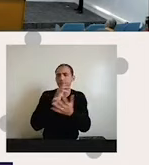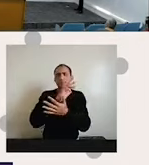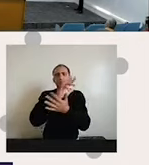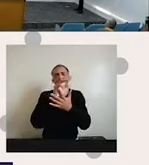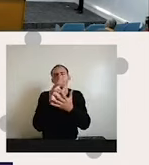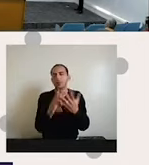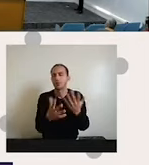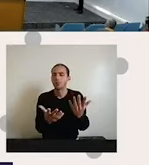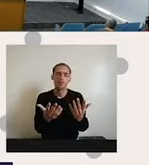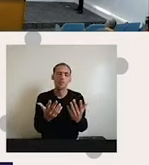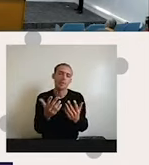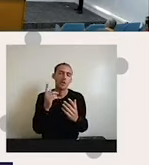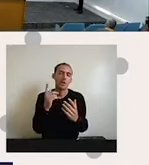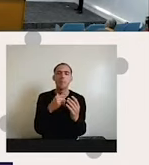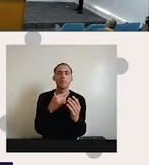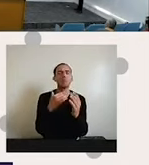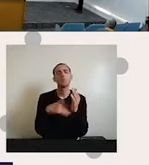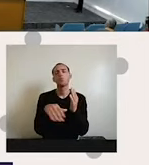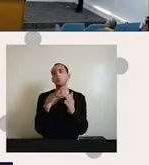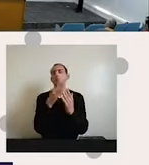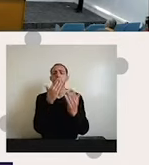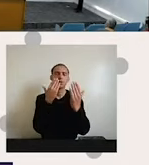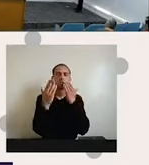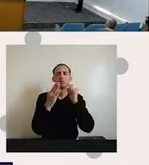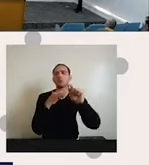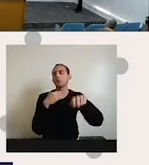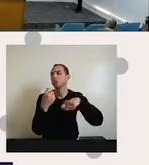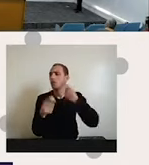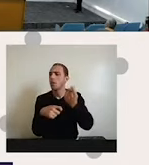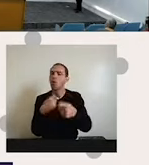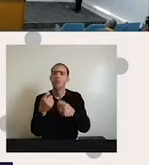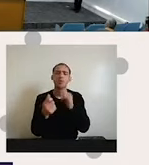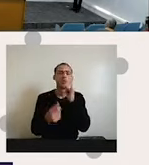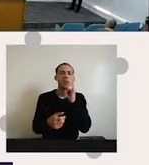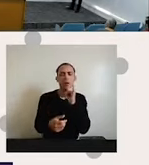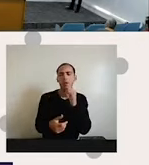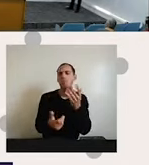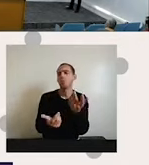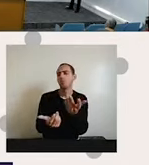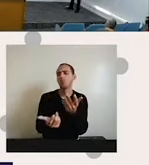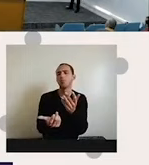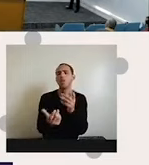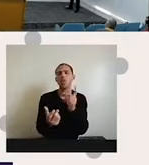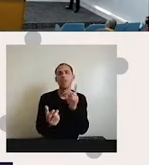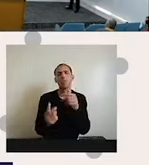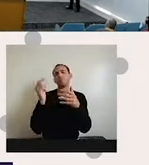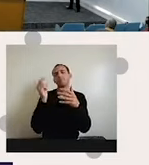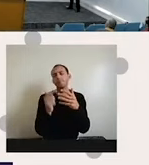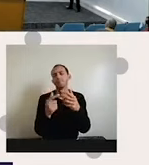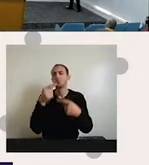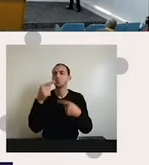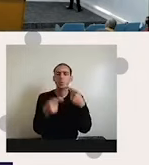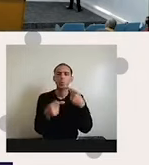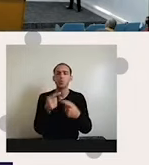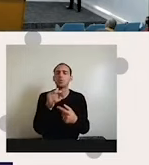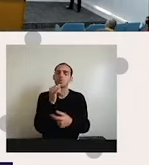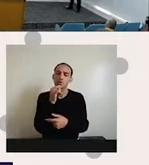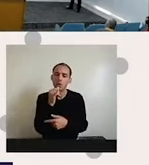CNAEs, por exemplo, correios e telégrafos. E a discussão, por exemplo, se os carteiros possam ter um alcoolismo relacionado ao